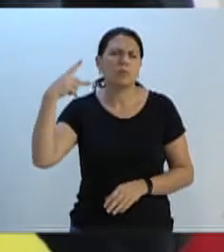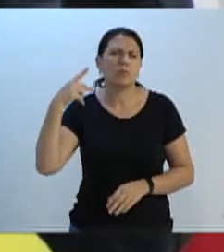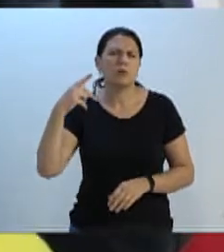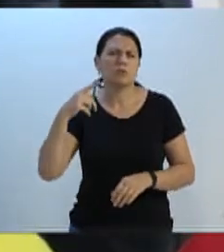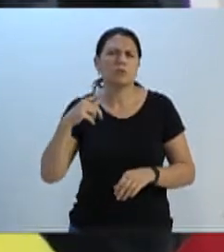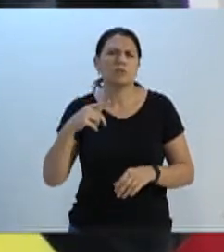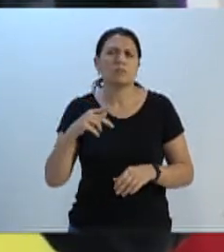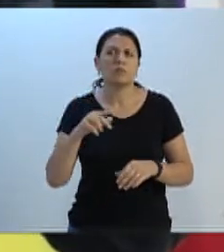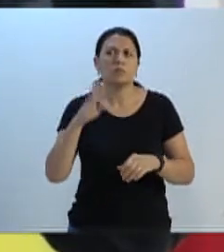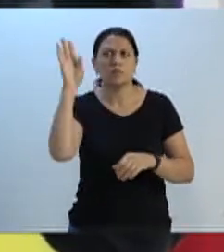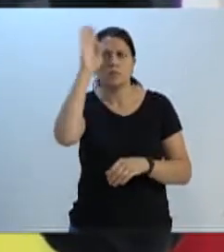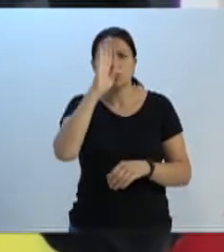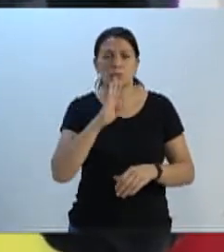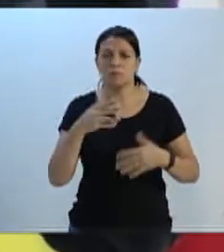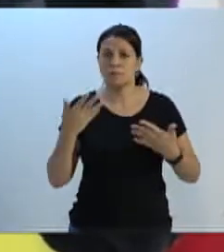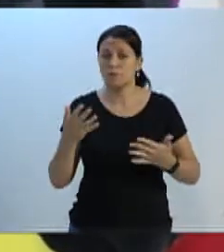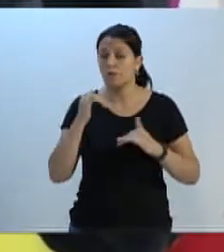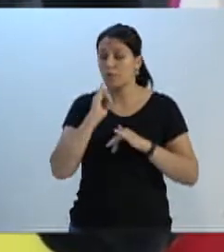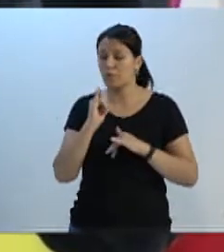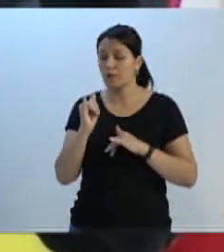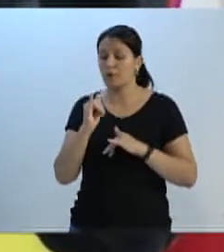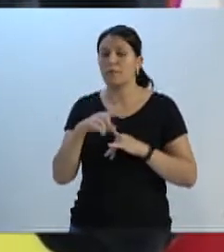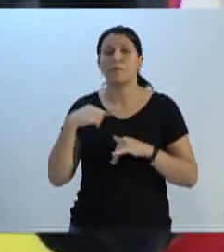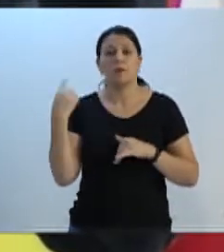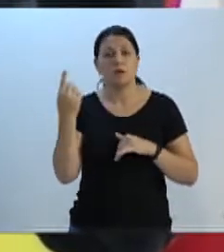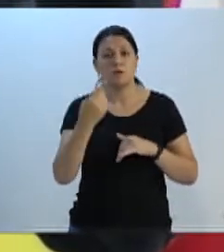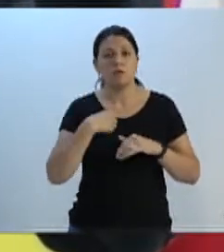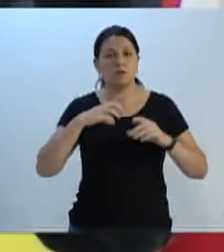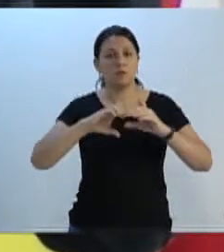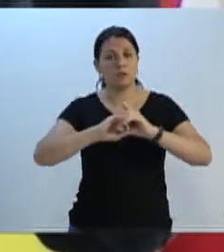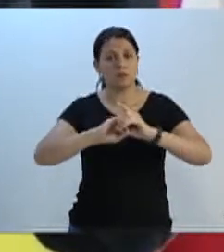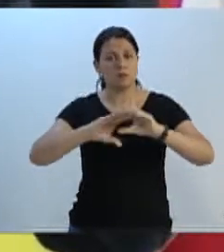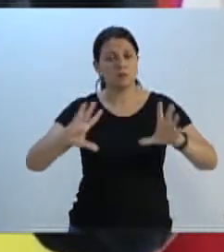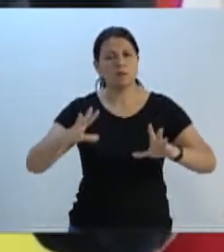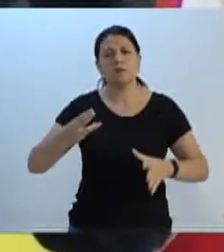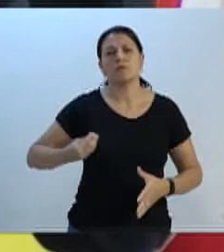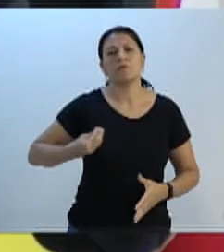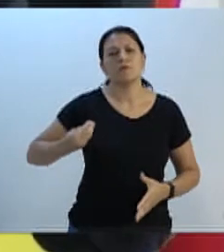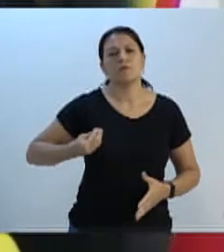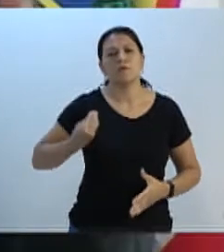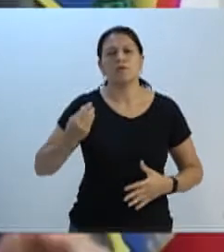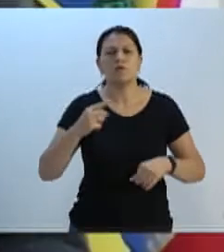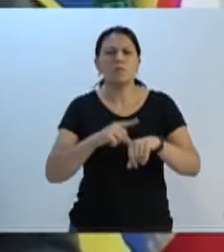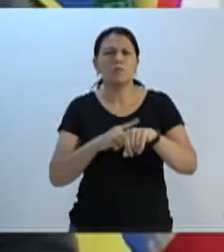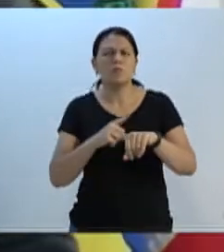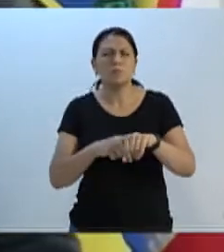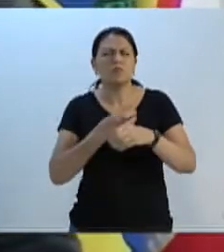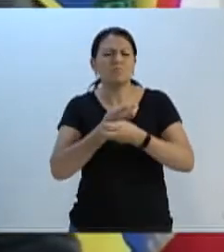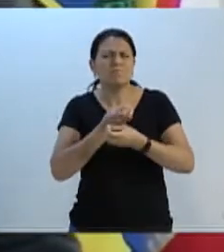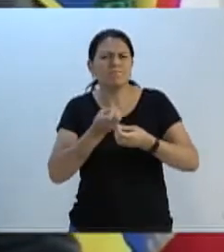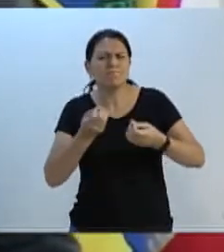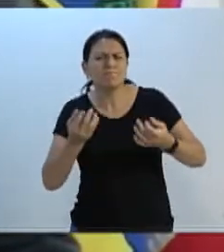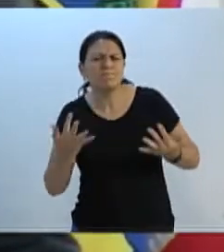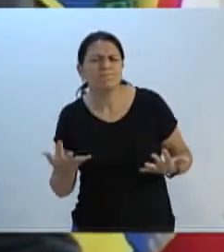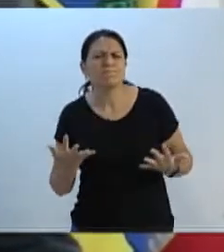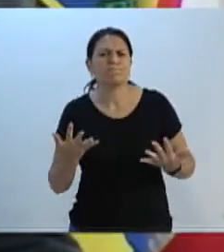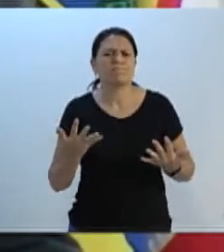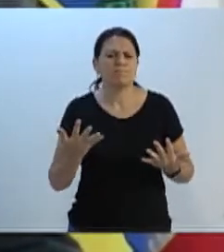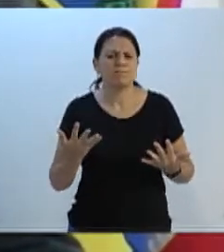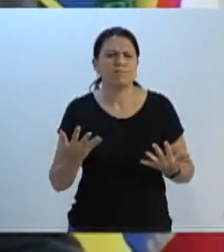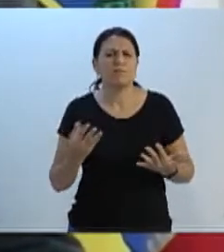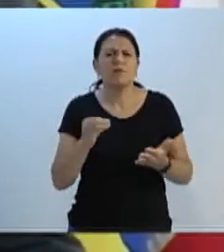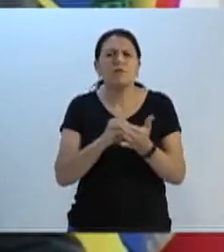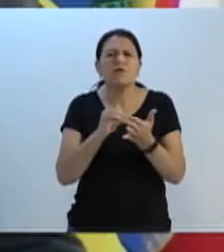nossa democracia vive um de seus momentos de maior fragilidade, de maior